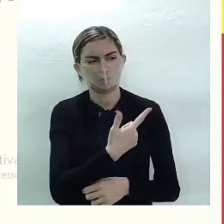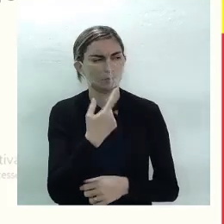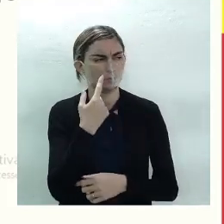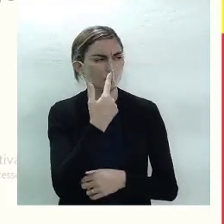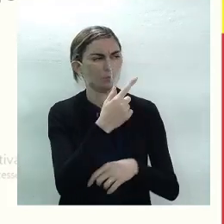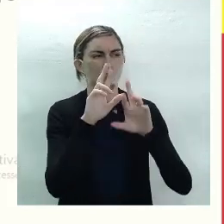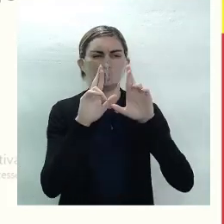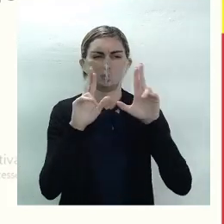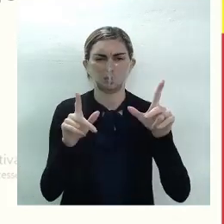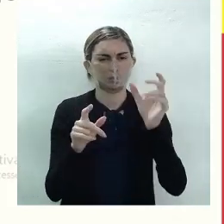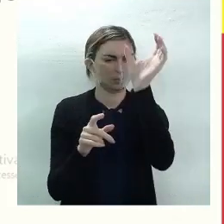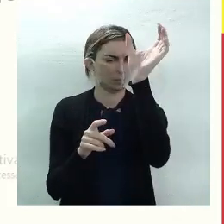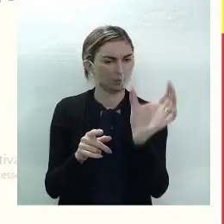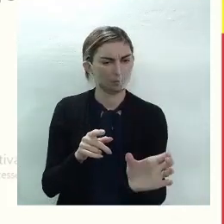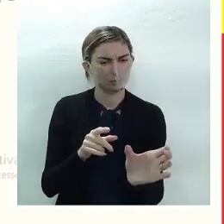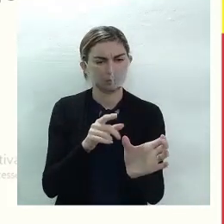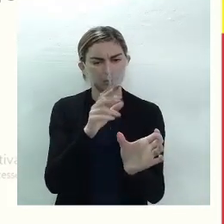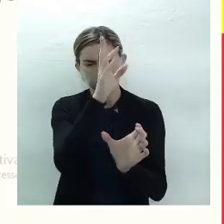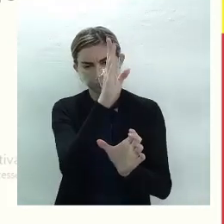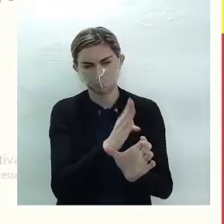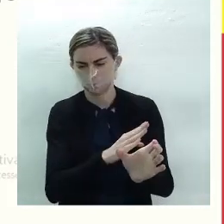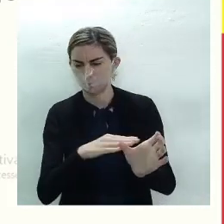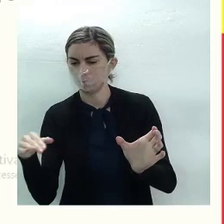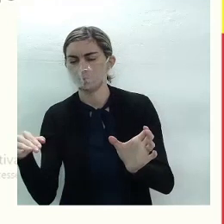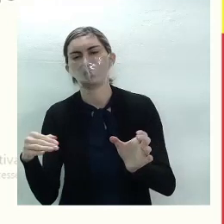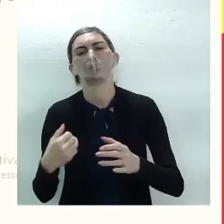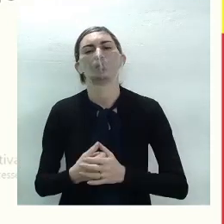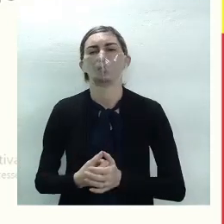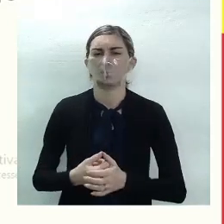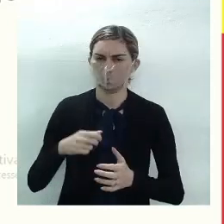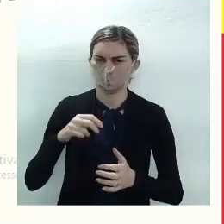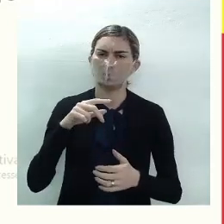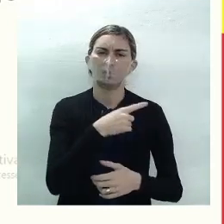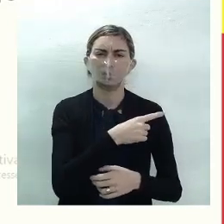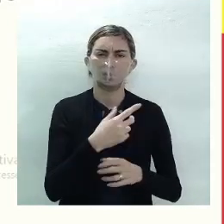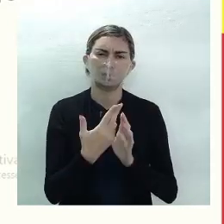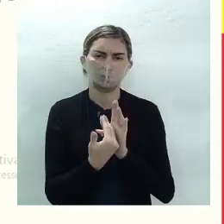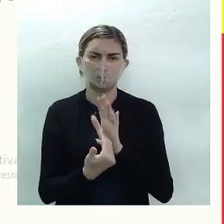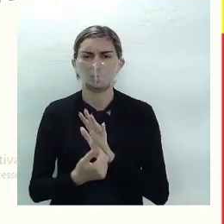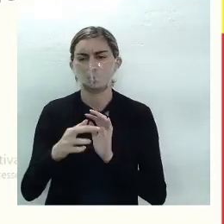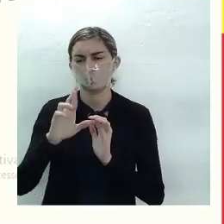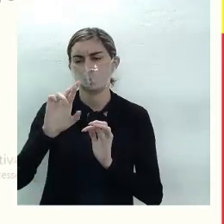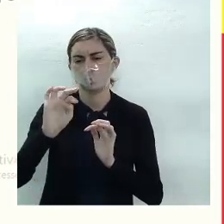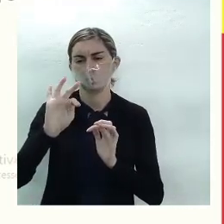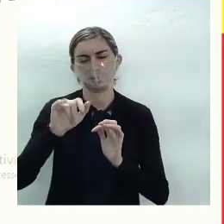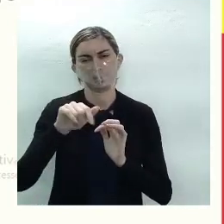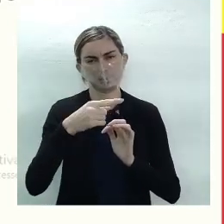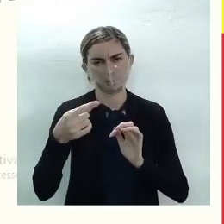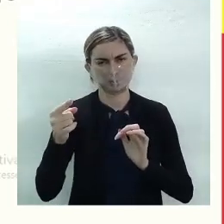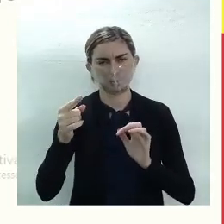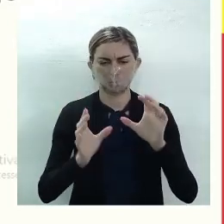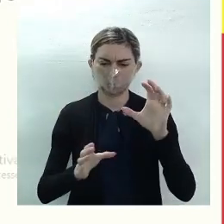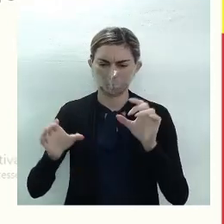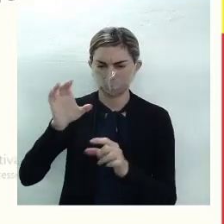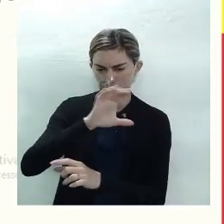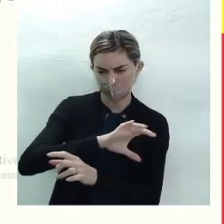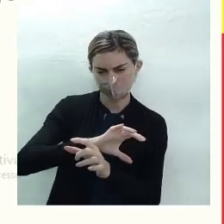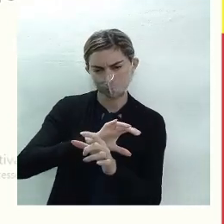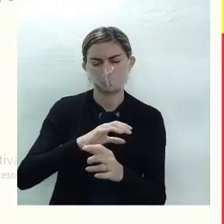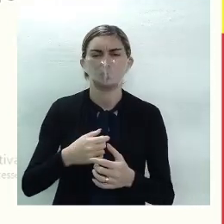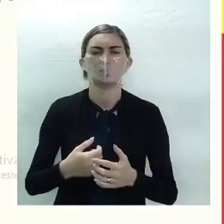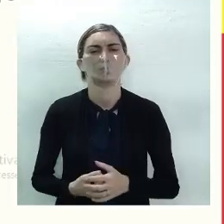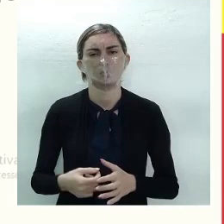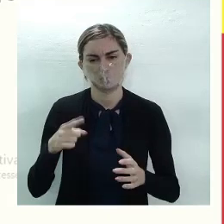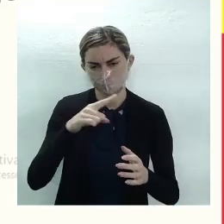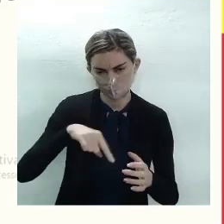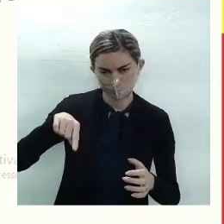que ficou vertical. Então fez um giro. Então essa é uma rotação. Então simetria, ó, é